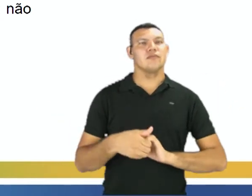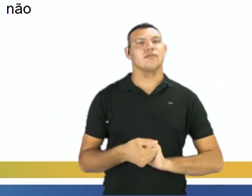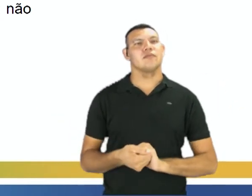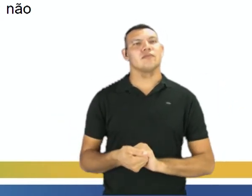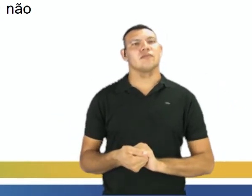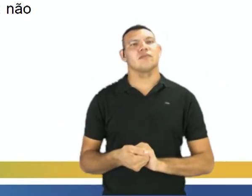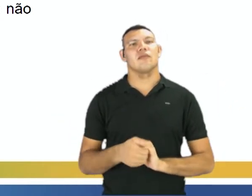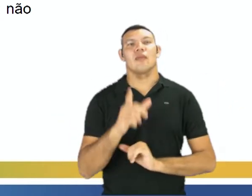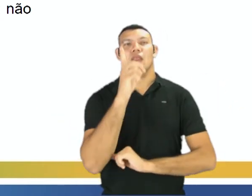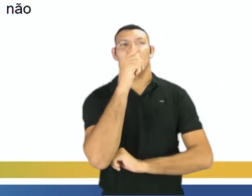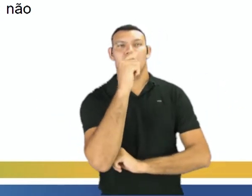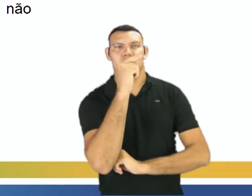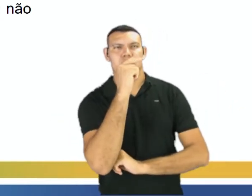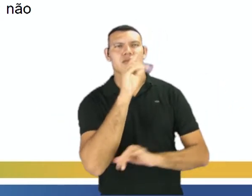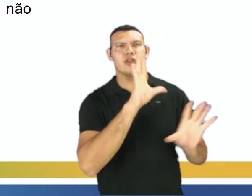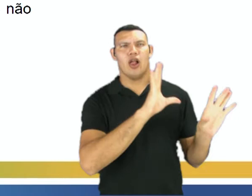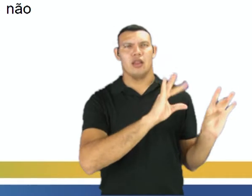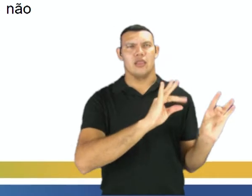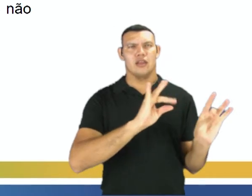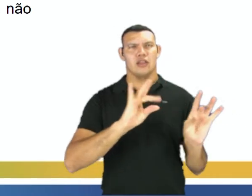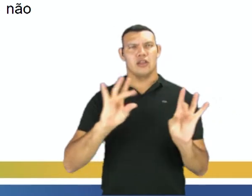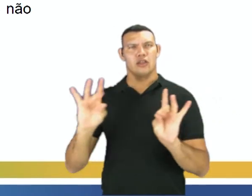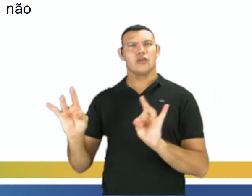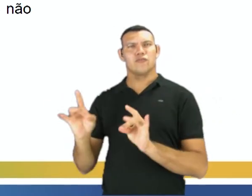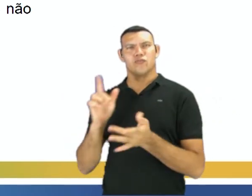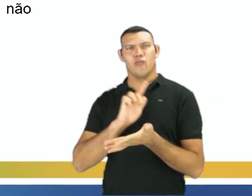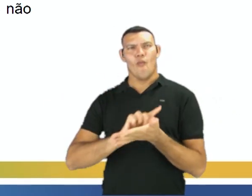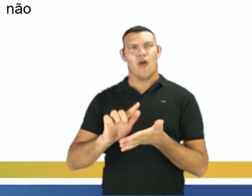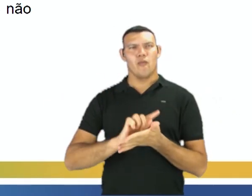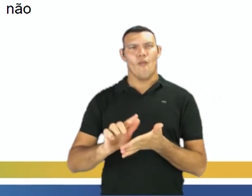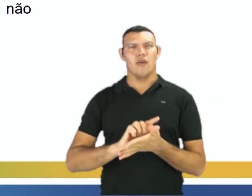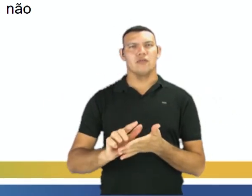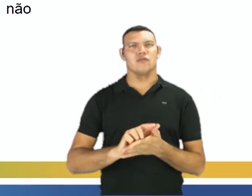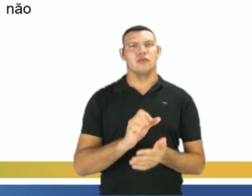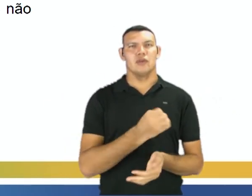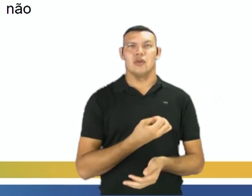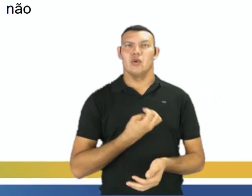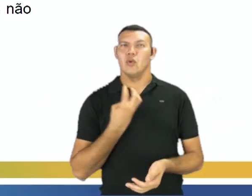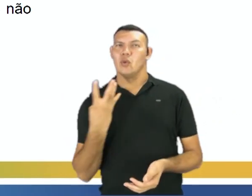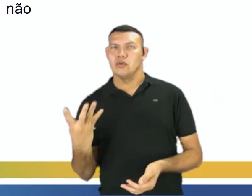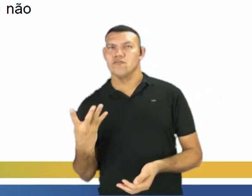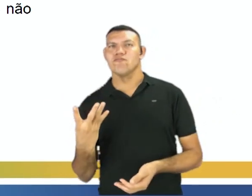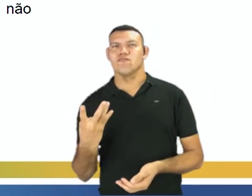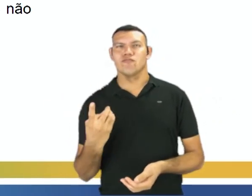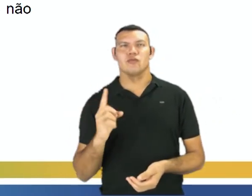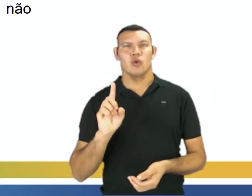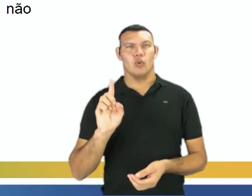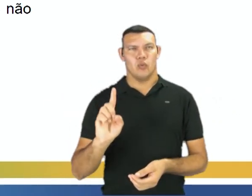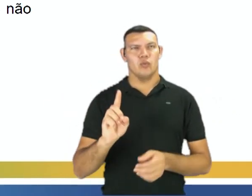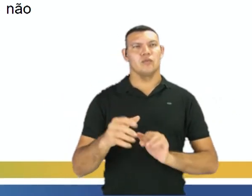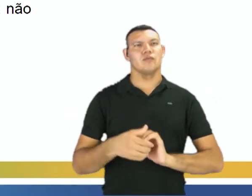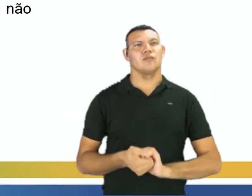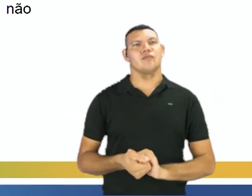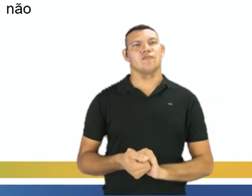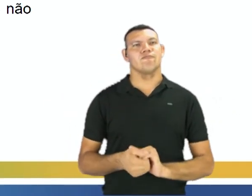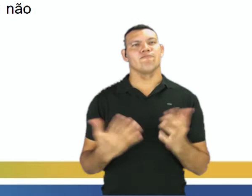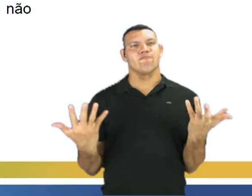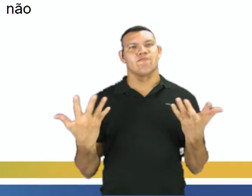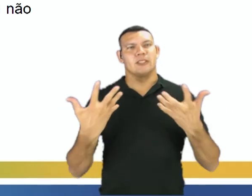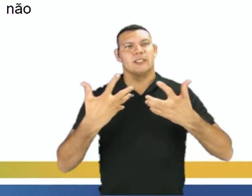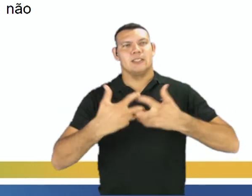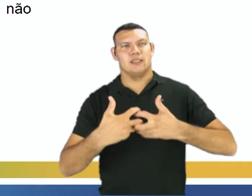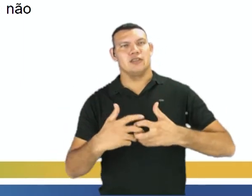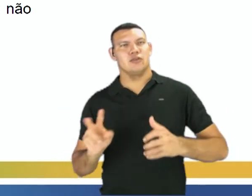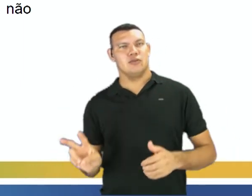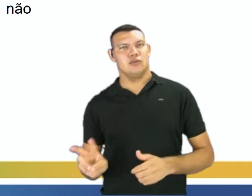a 1 e não interfere no valor da constante. Então, essas características, elas são importantes para a gente determinar o